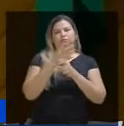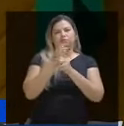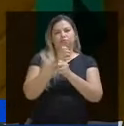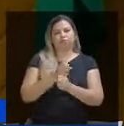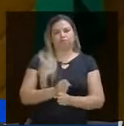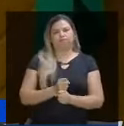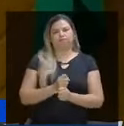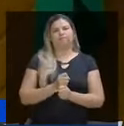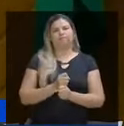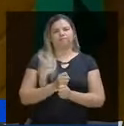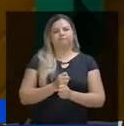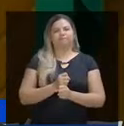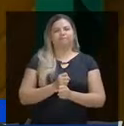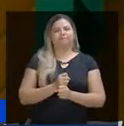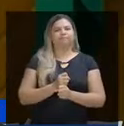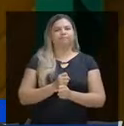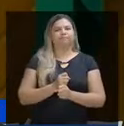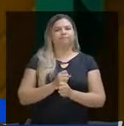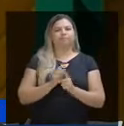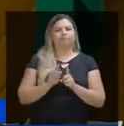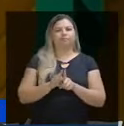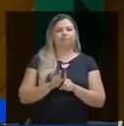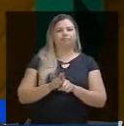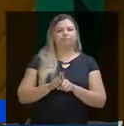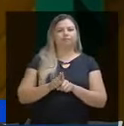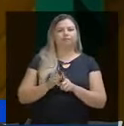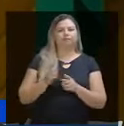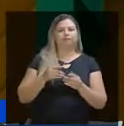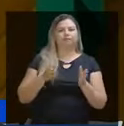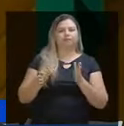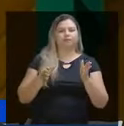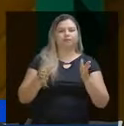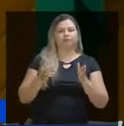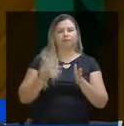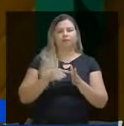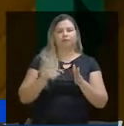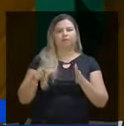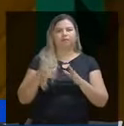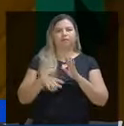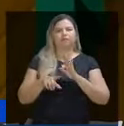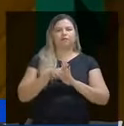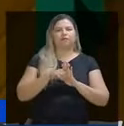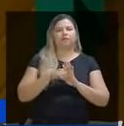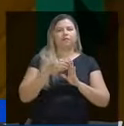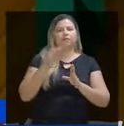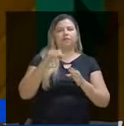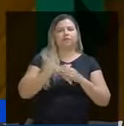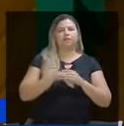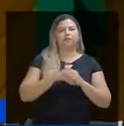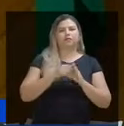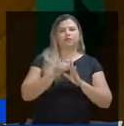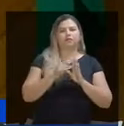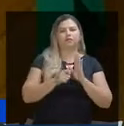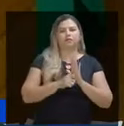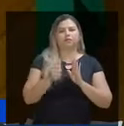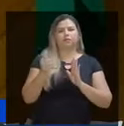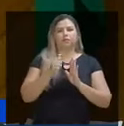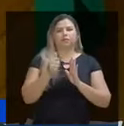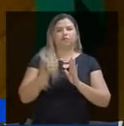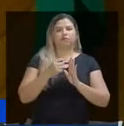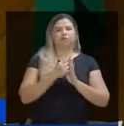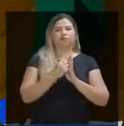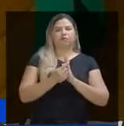E a previsão da quitação eleitoral consta na Lei das Eleições, no artigo 11, parágrafo 1º,